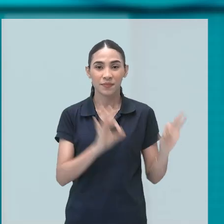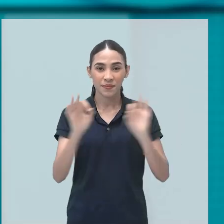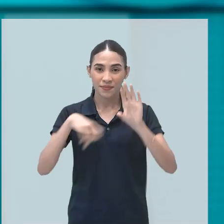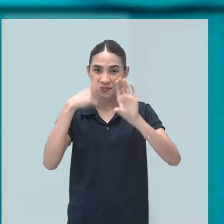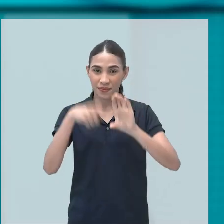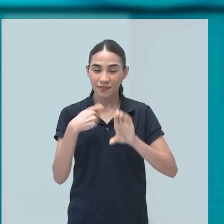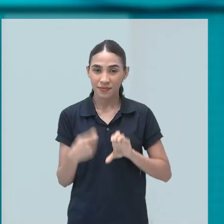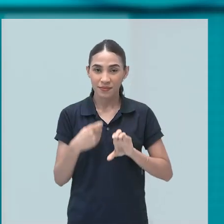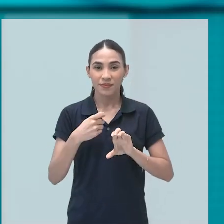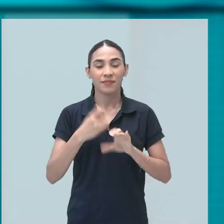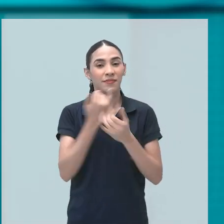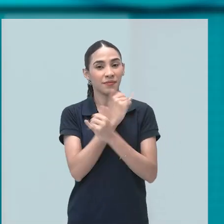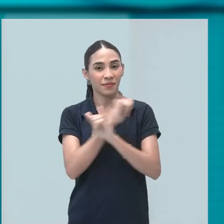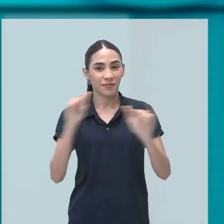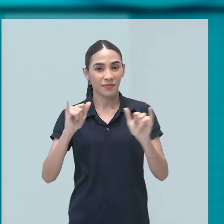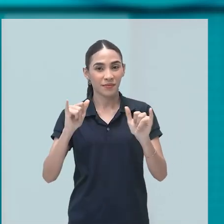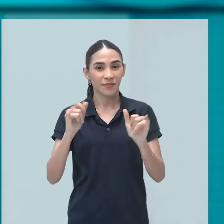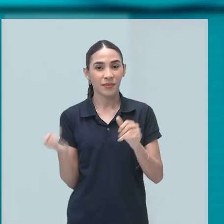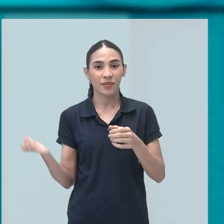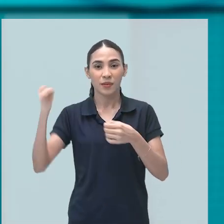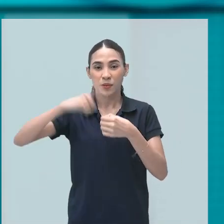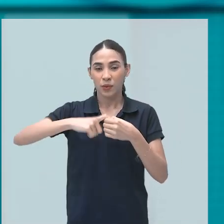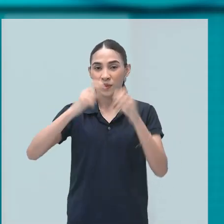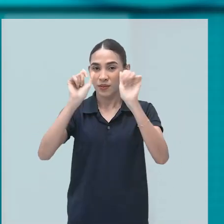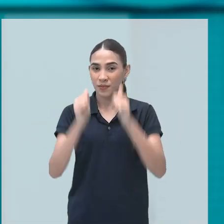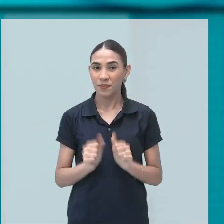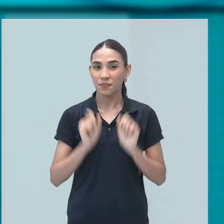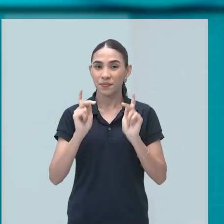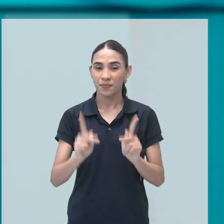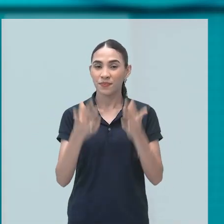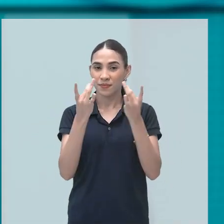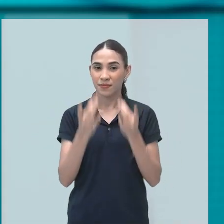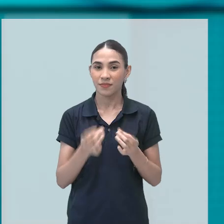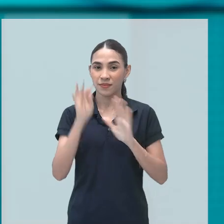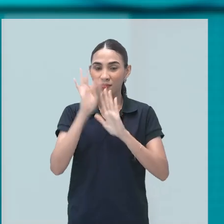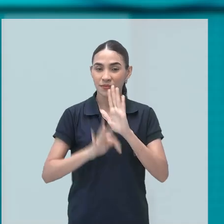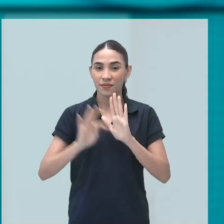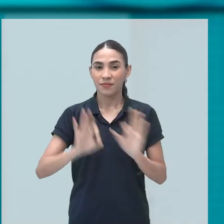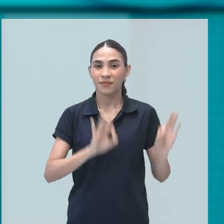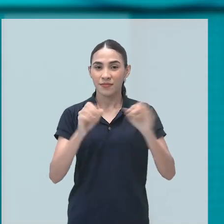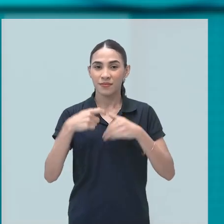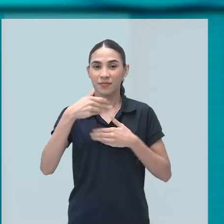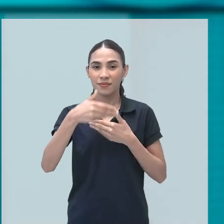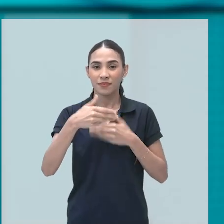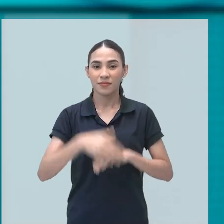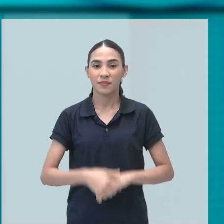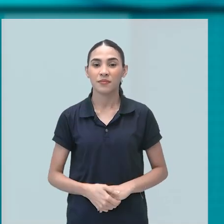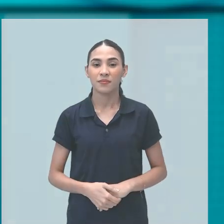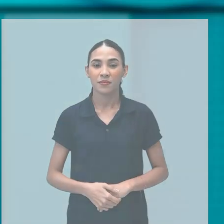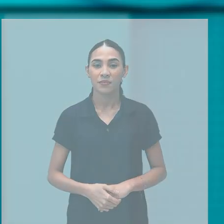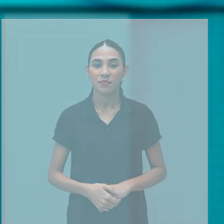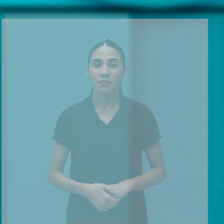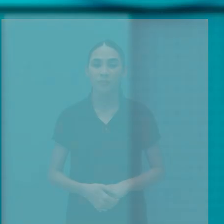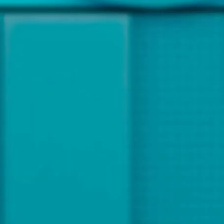assistir ao vídeo da propaganda e a gente volta para analisar com detalhes esse texto. Então, vamos ao nosso texto.